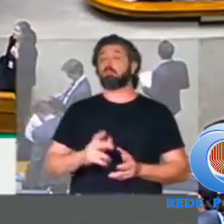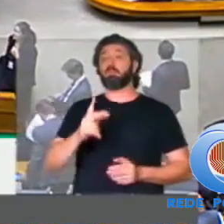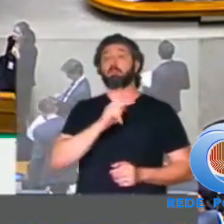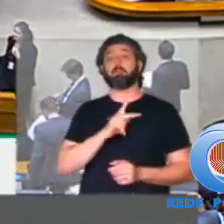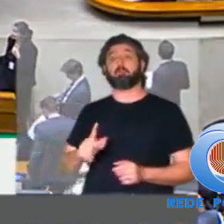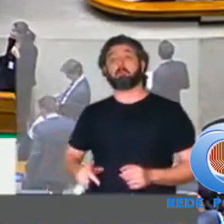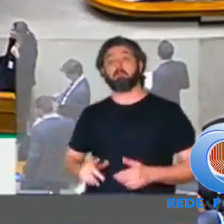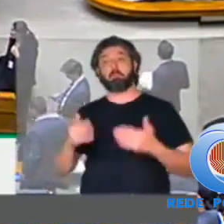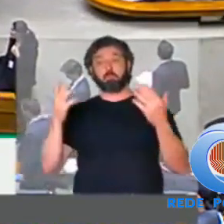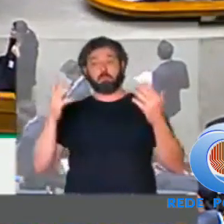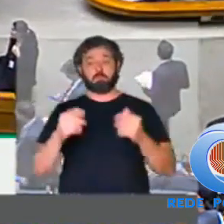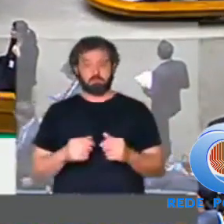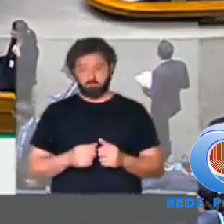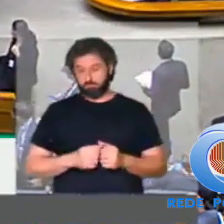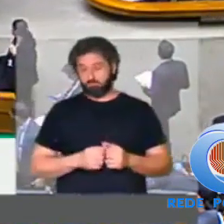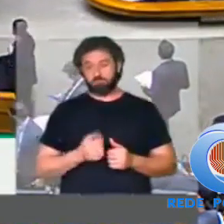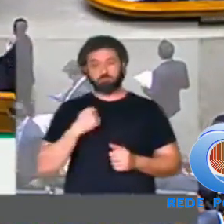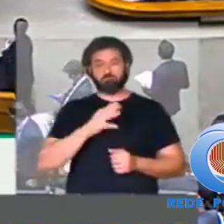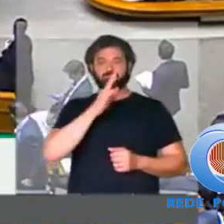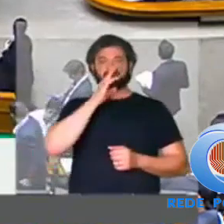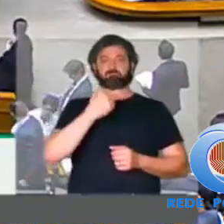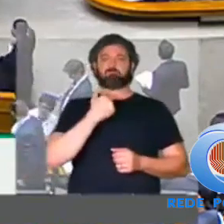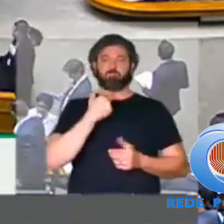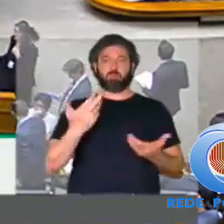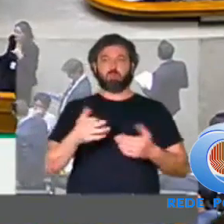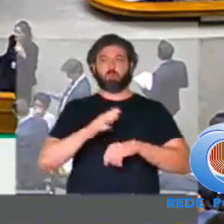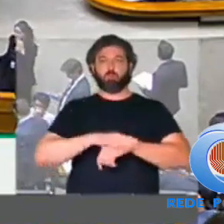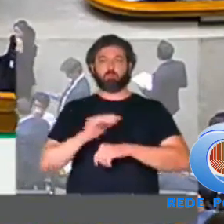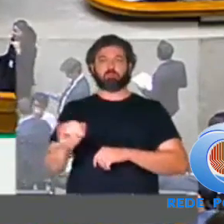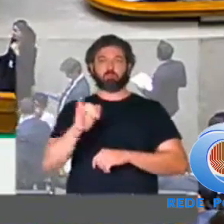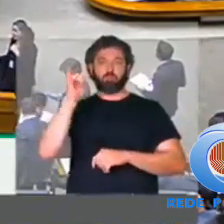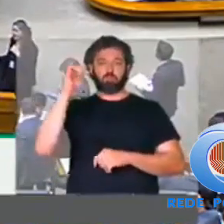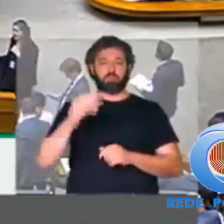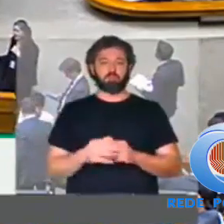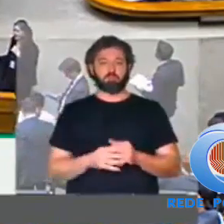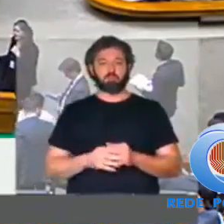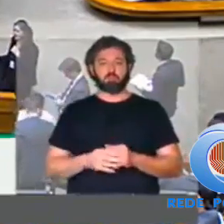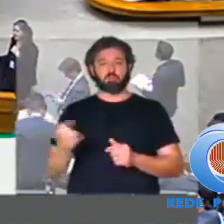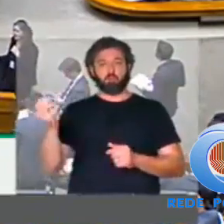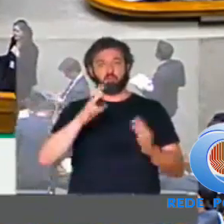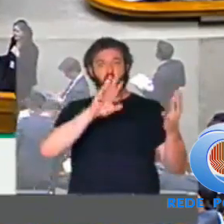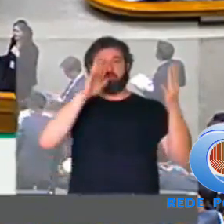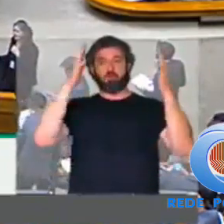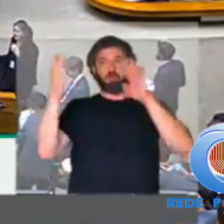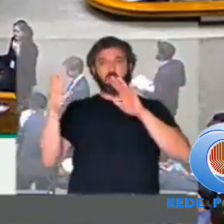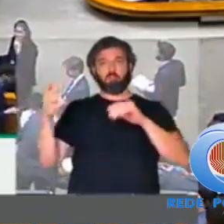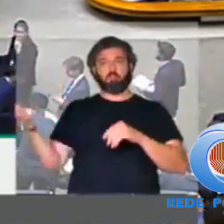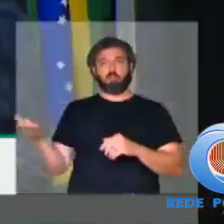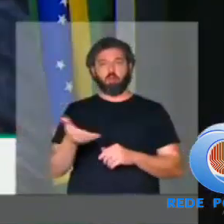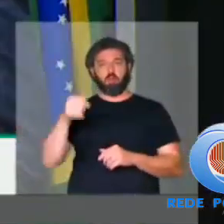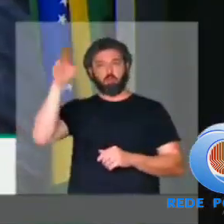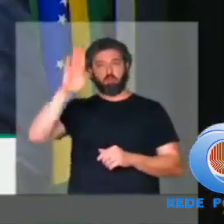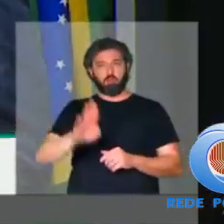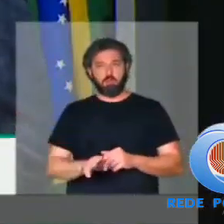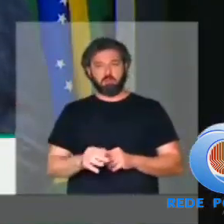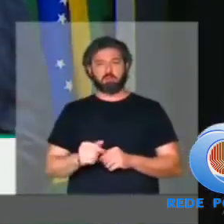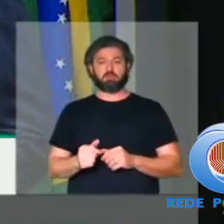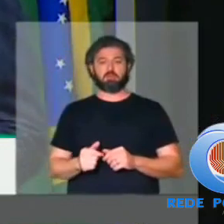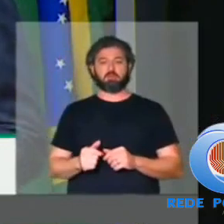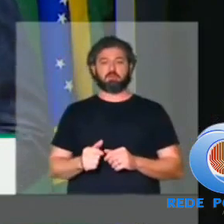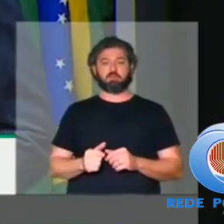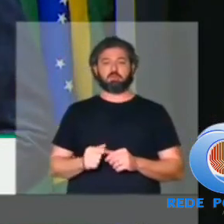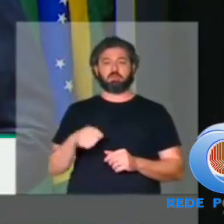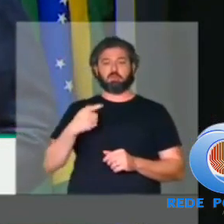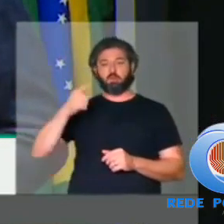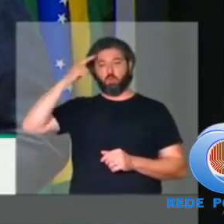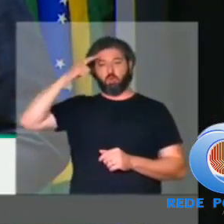Presidente, não poderia me calar nesse momento tão importante, novos tempos que estamos vivendo, né, no nosso país, a